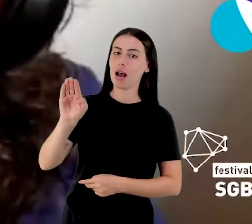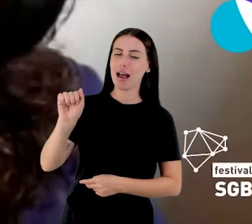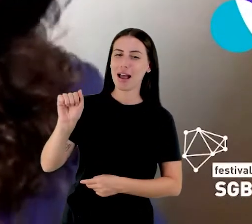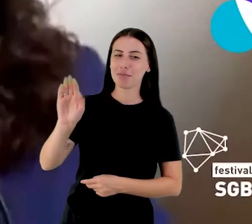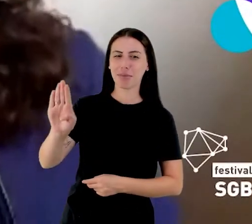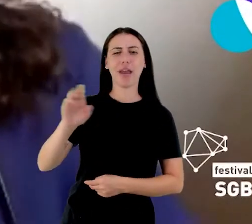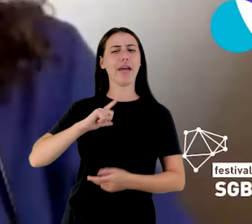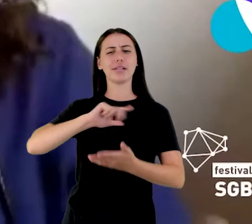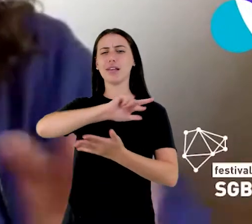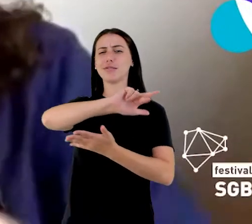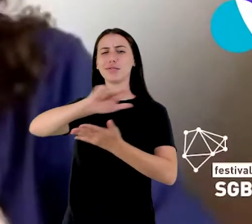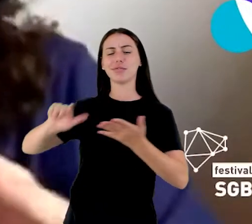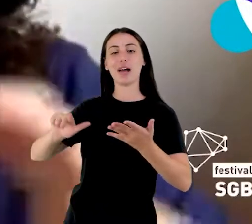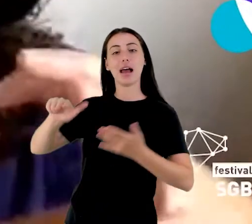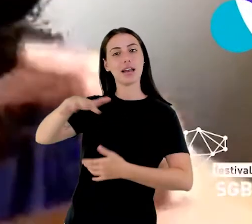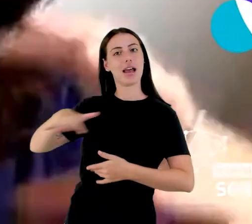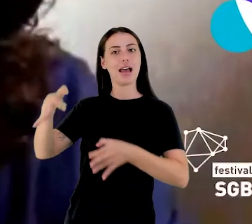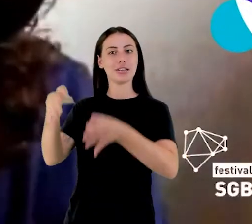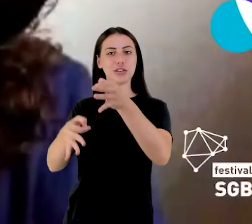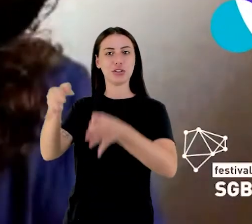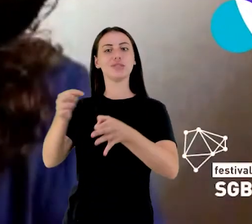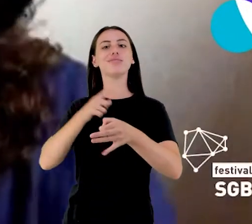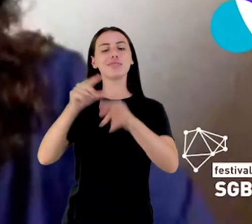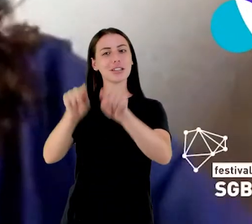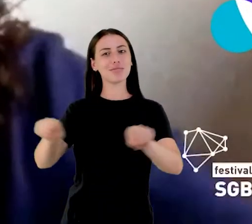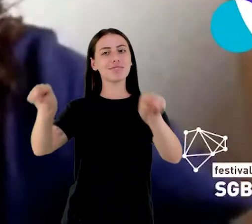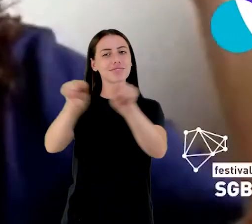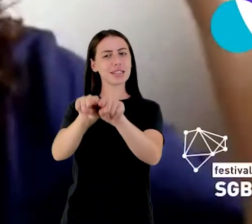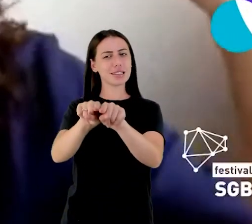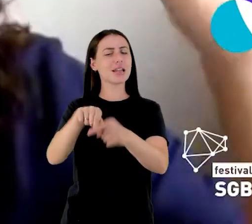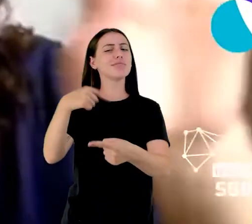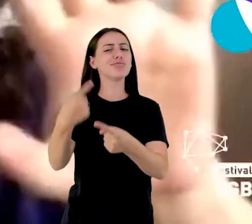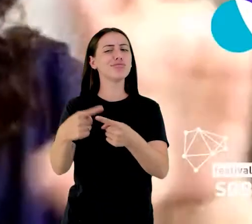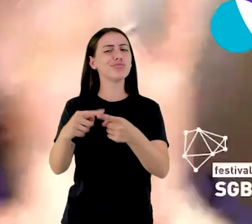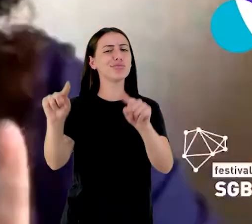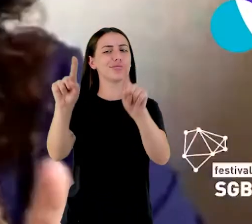filme. Bem, e aí a estratégia começa a se desenhar. Você já tem